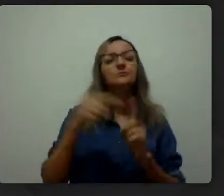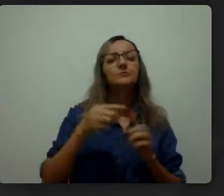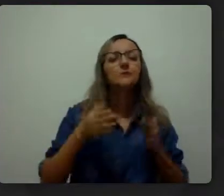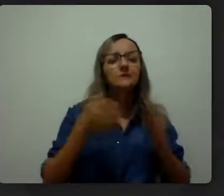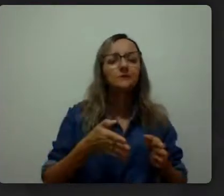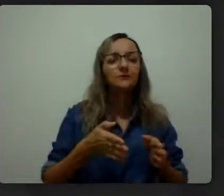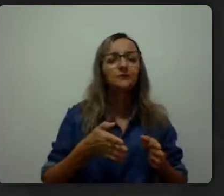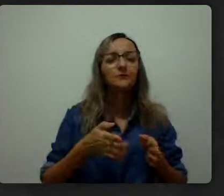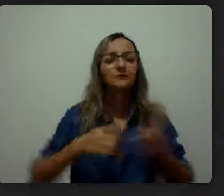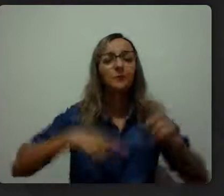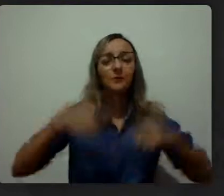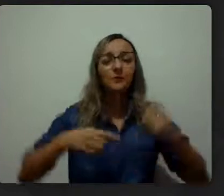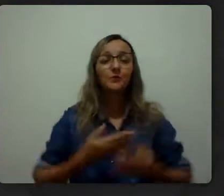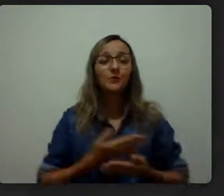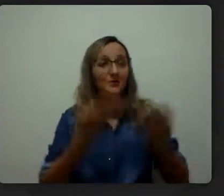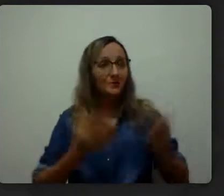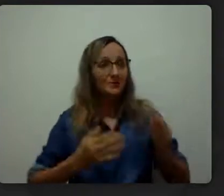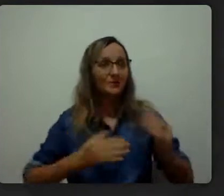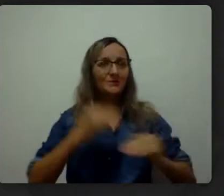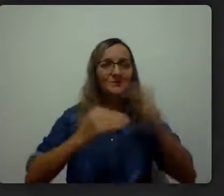Mas, alguém, perguntas?